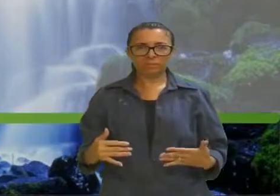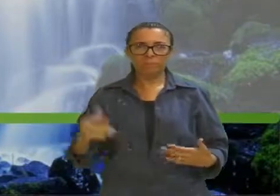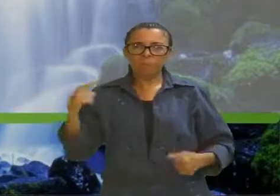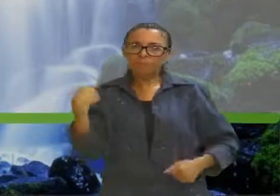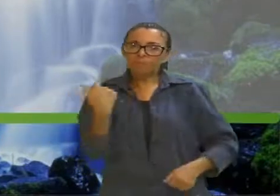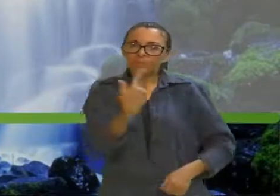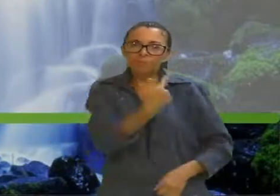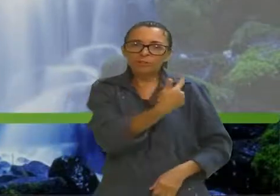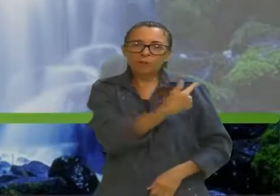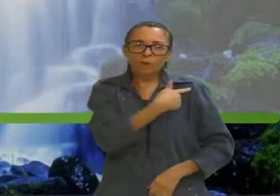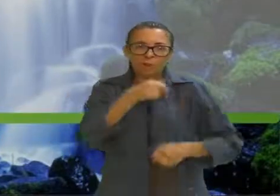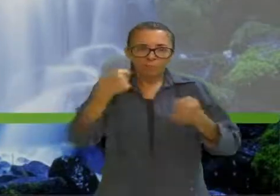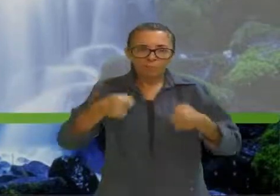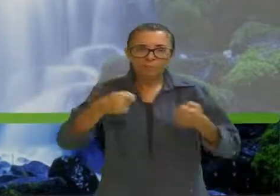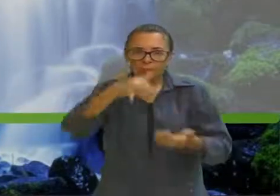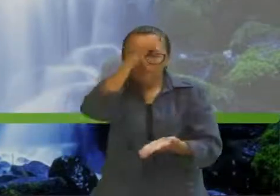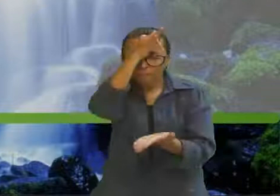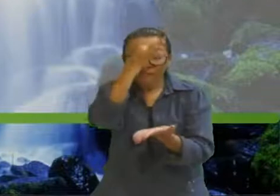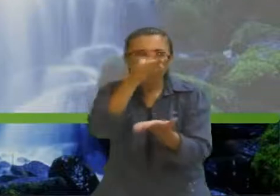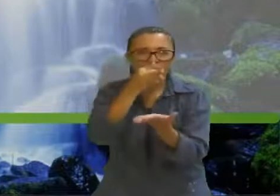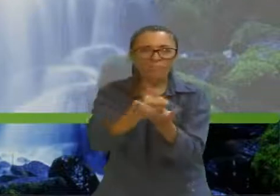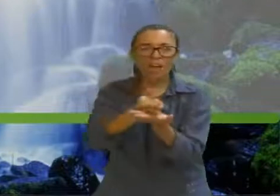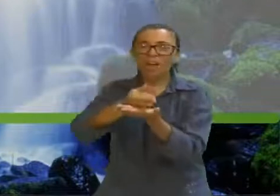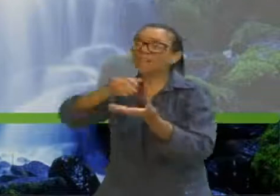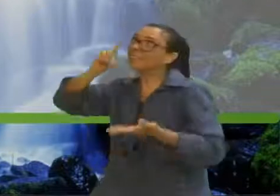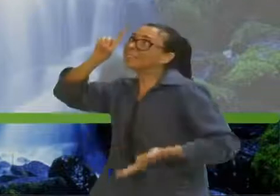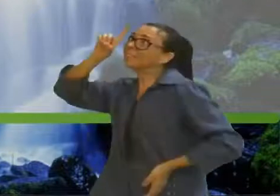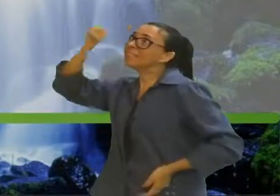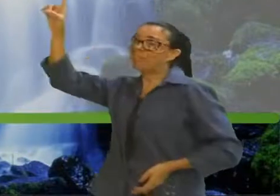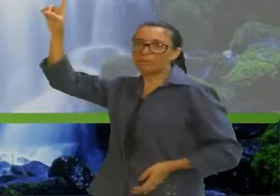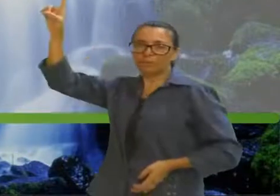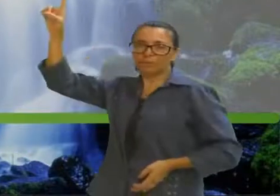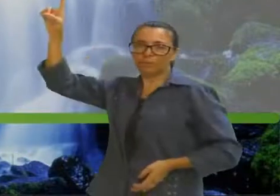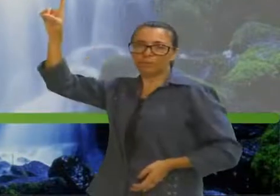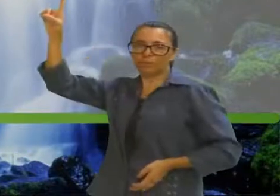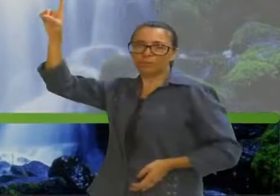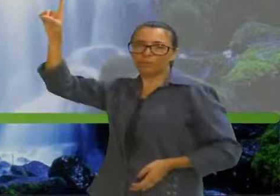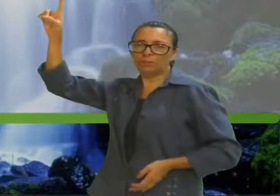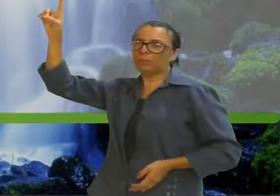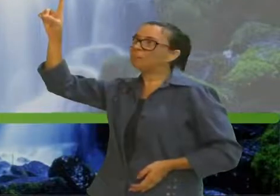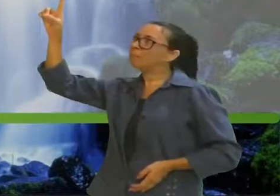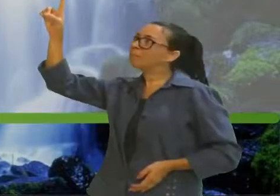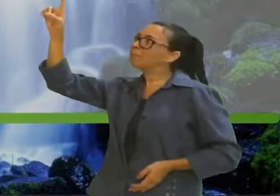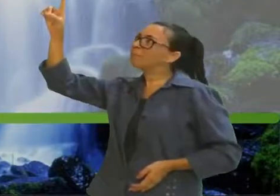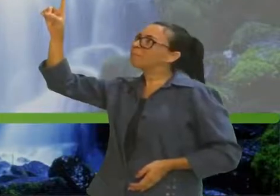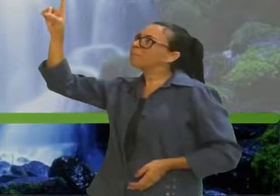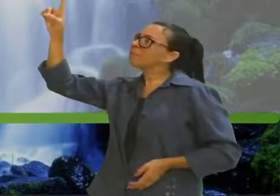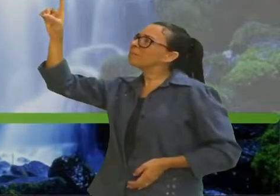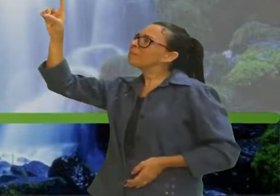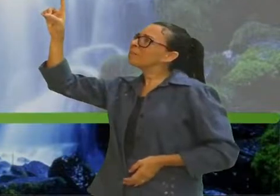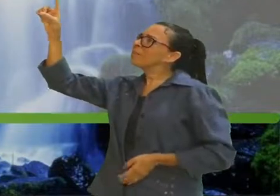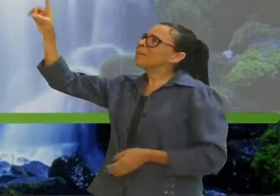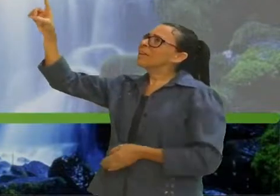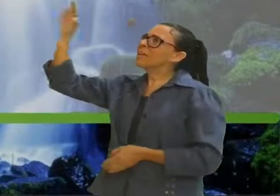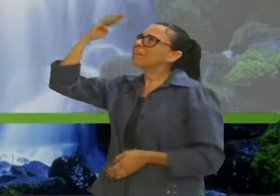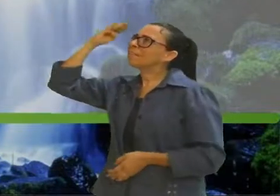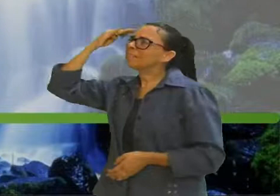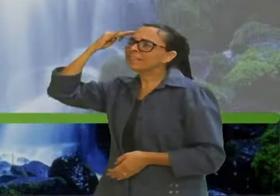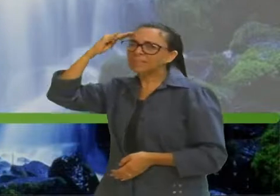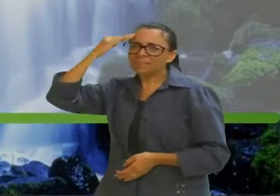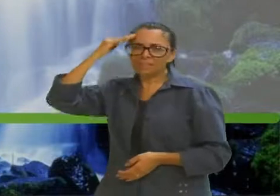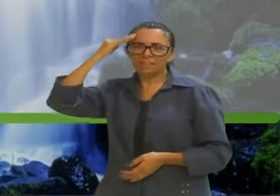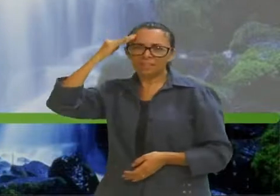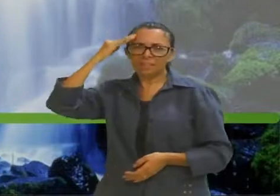as obras que é a vontade de Deus que está escrita na sua palavra. É isso, que ela não pode ser